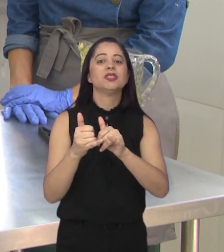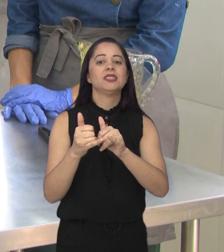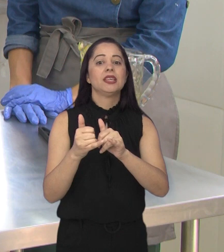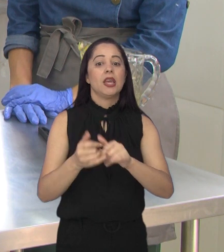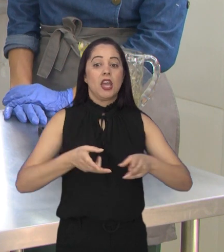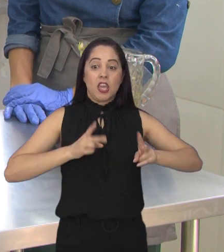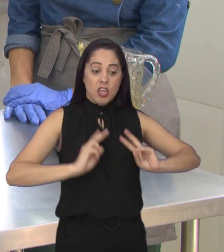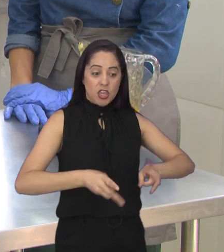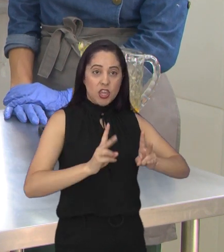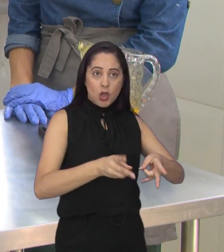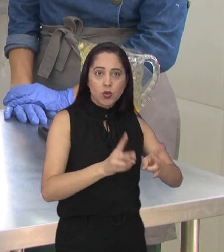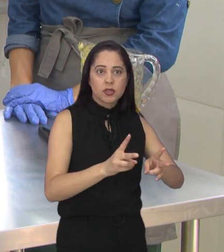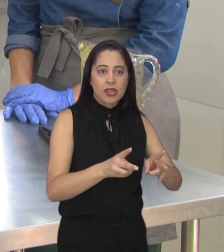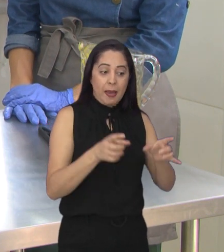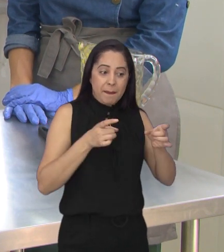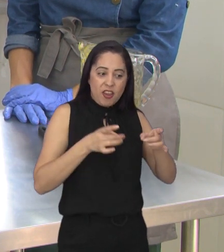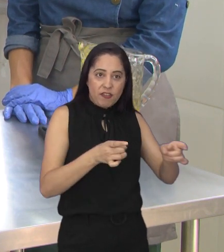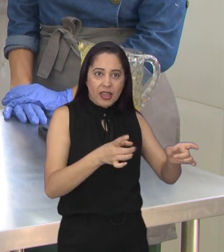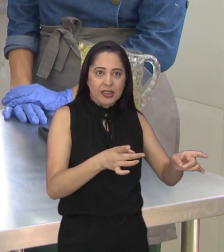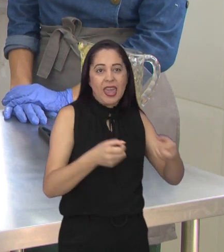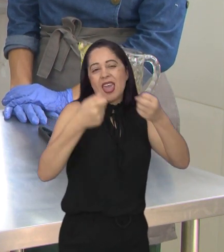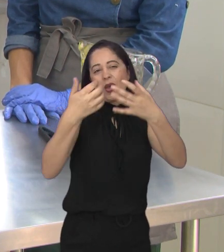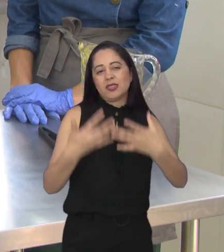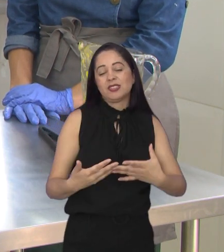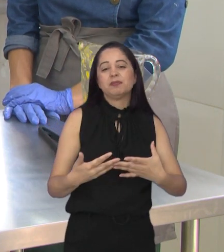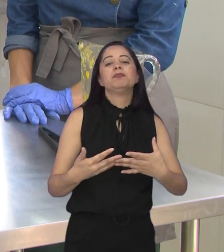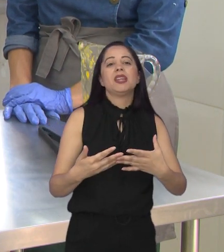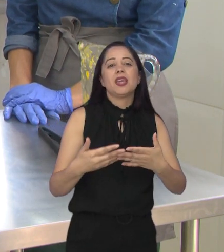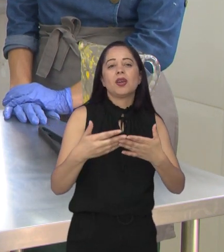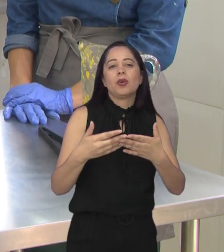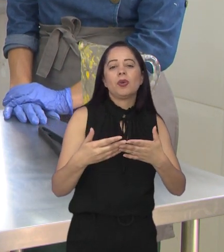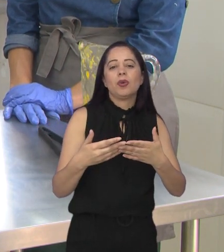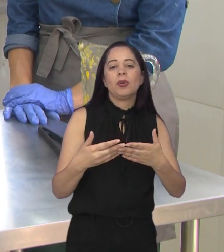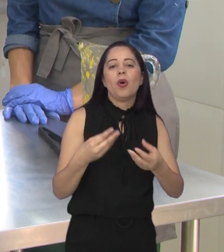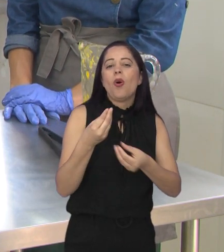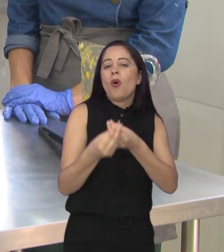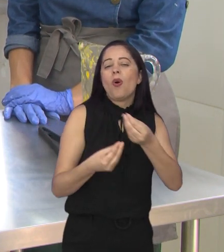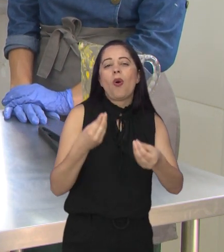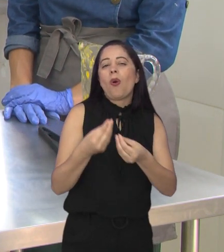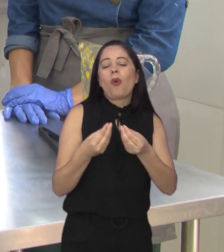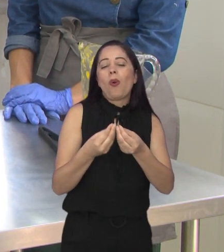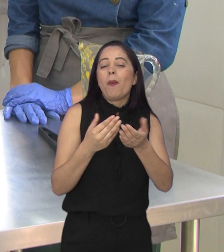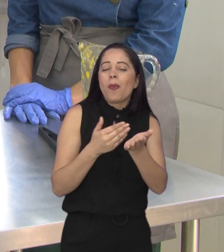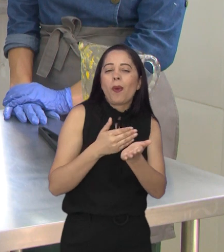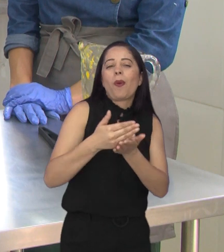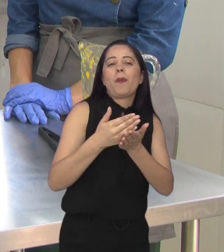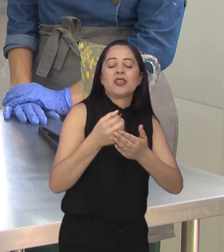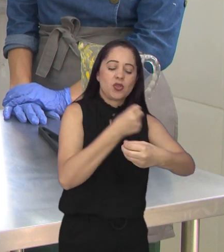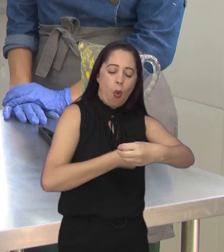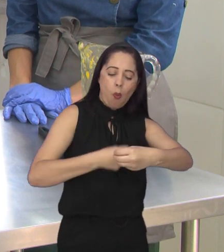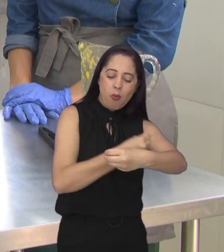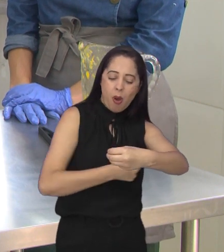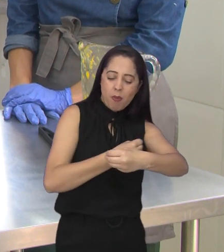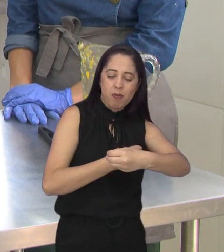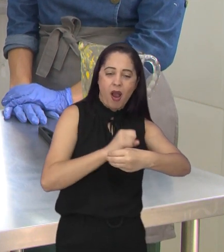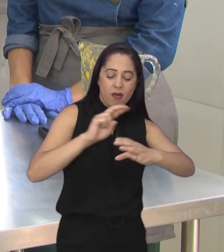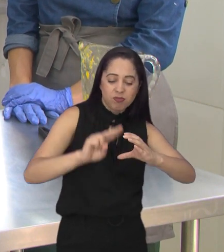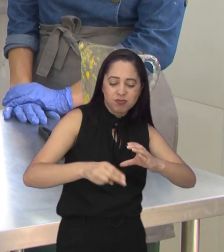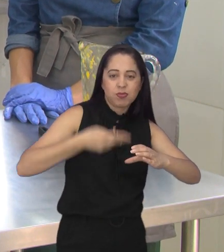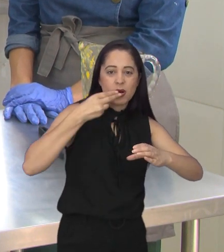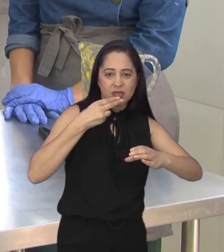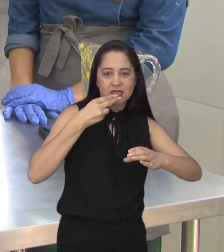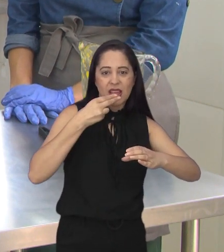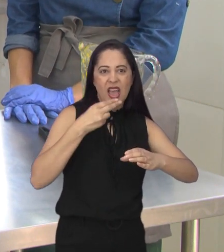Que sempre que eu ia querer vender, eu gostava sempre de contar história, contar como foi o começo, tudo mesmo estando no começo, contando um pouco como a gente fazia,